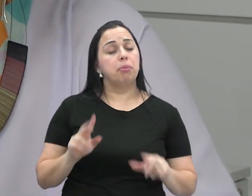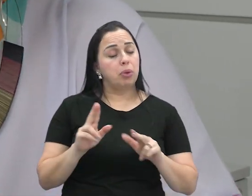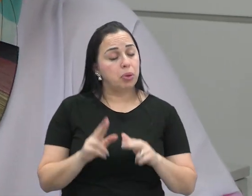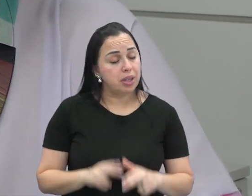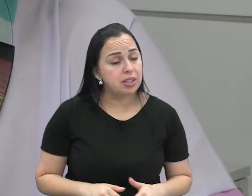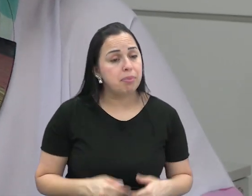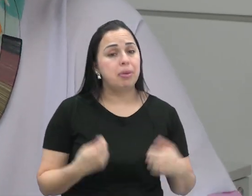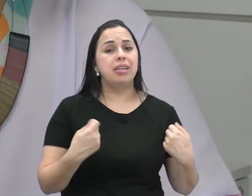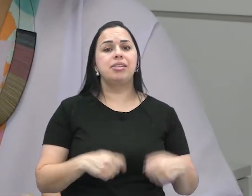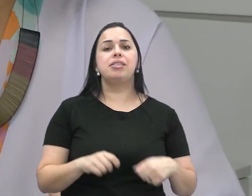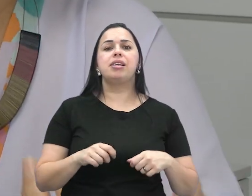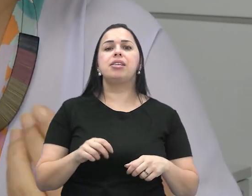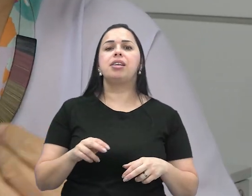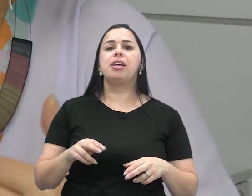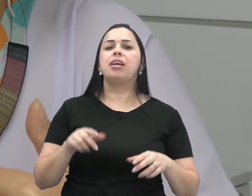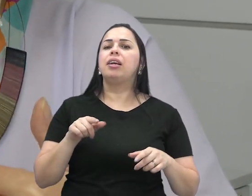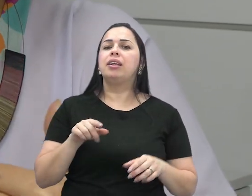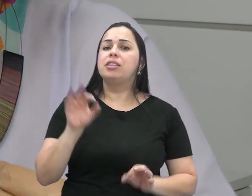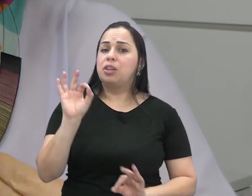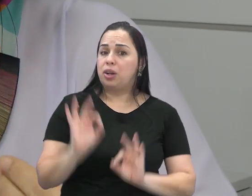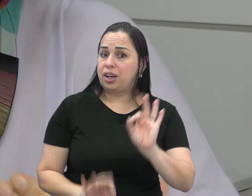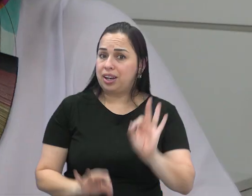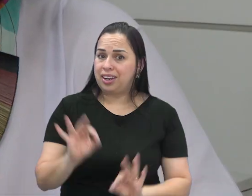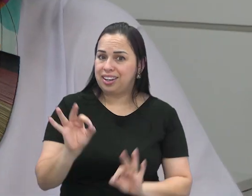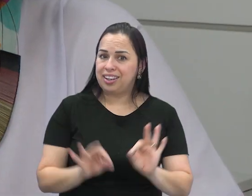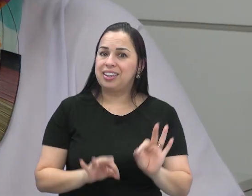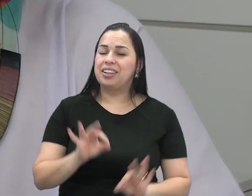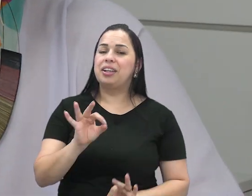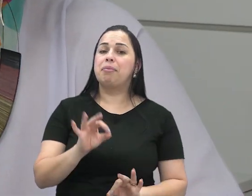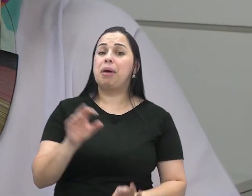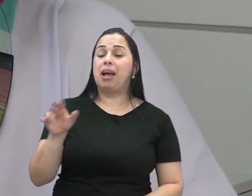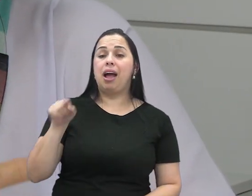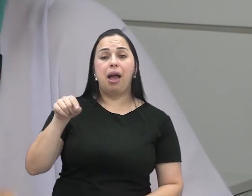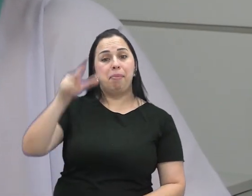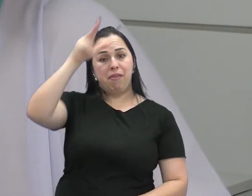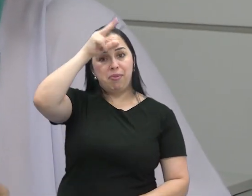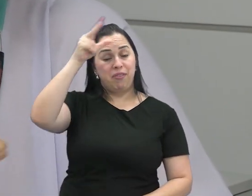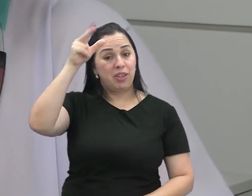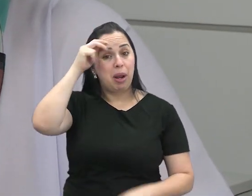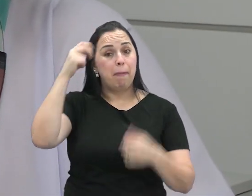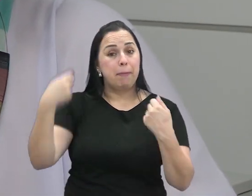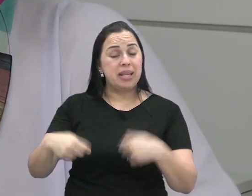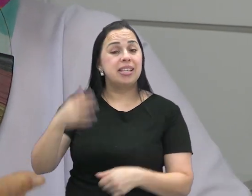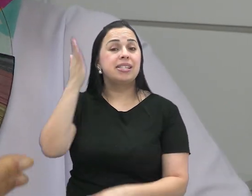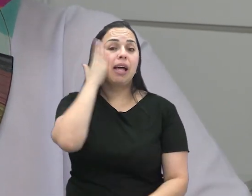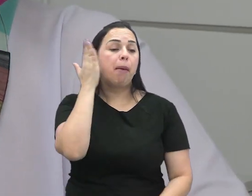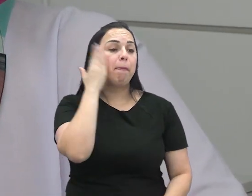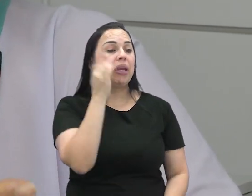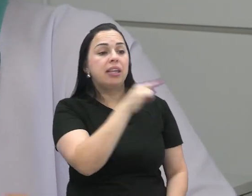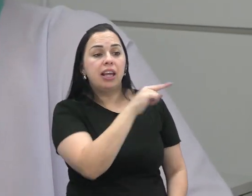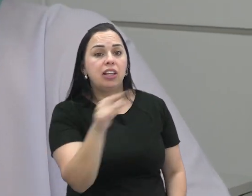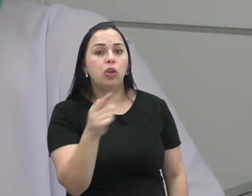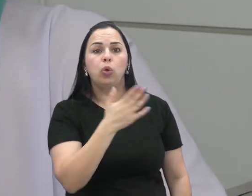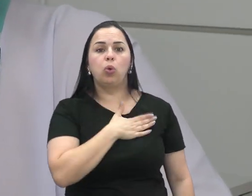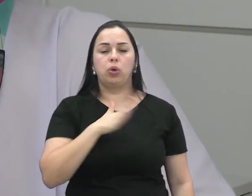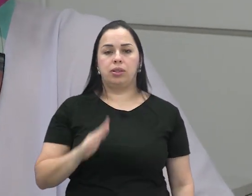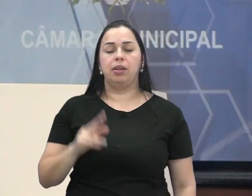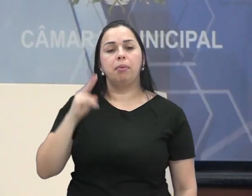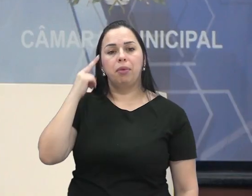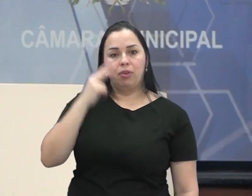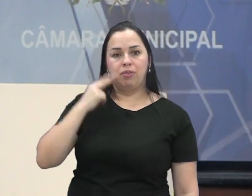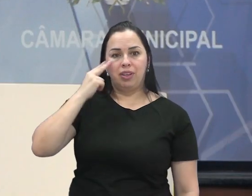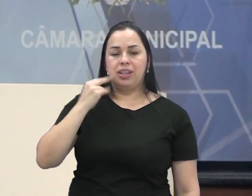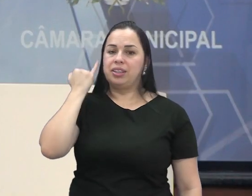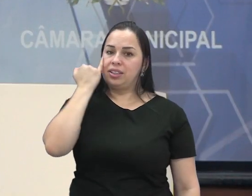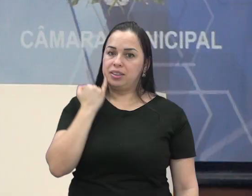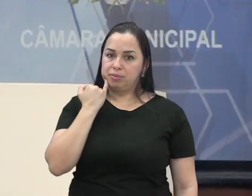tem que se organizar para que a prefeitura saiba que está todo mundo muito insatisfeito.